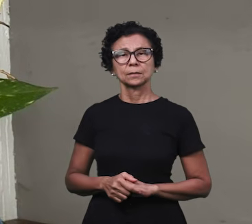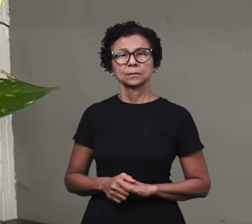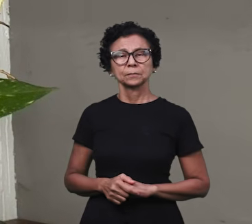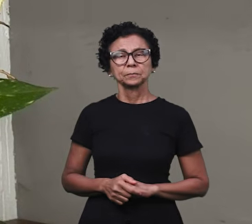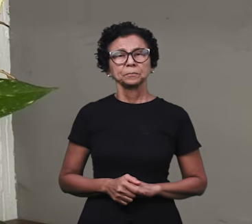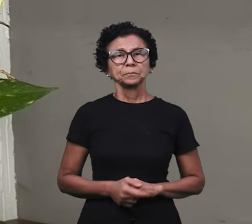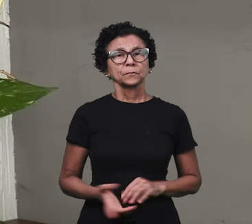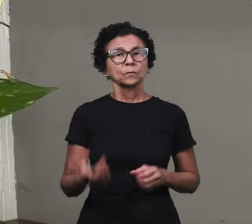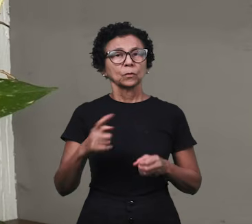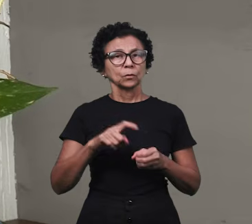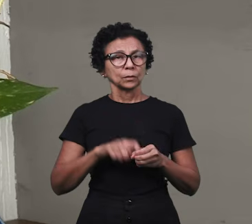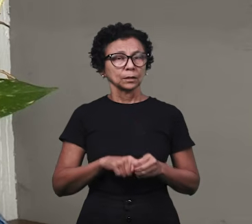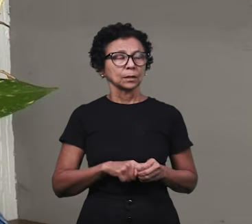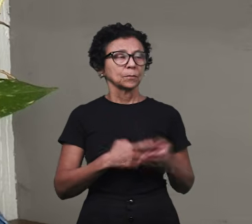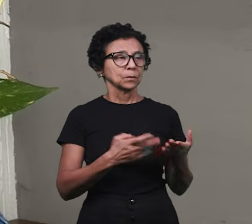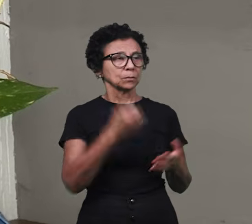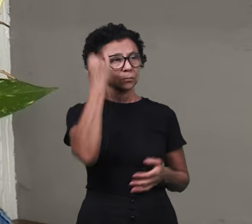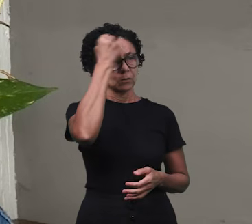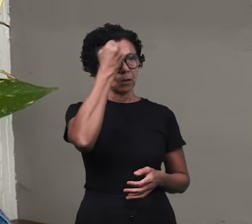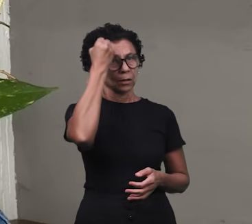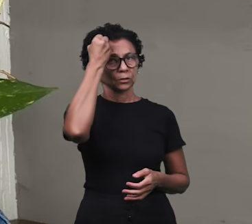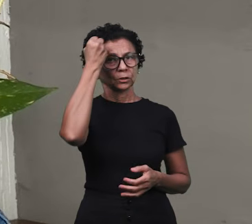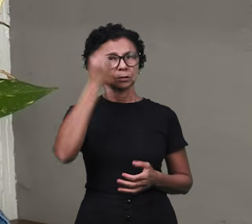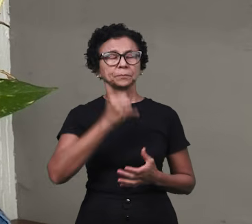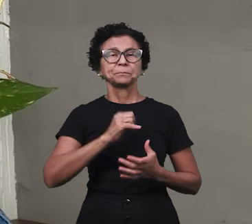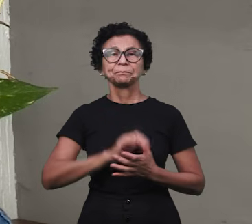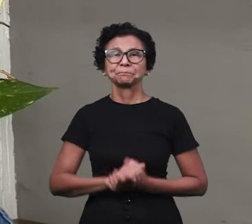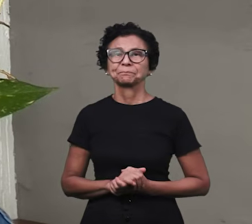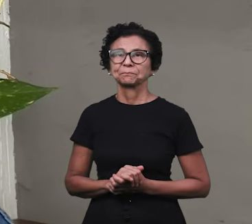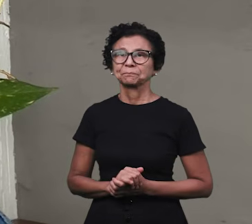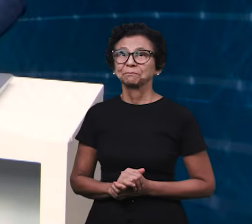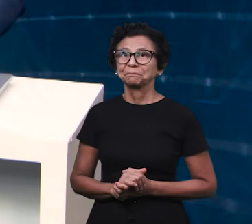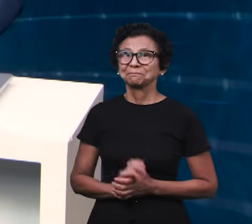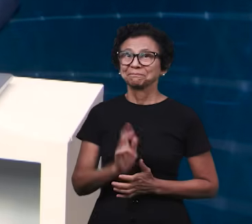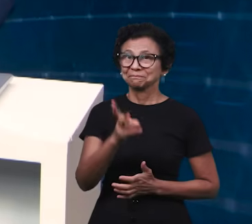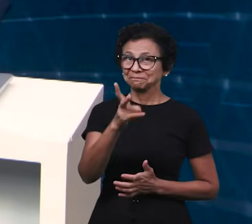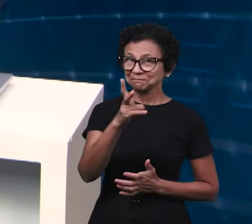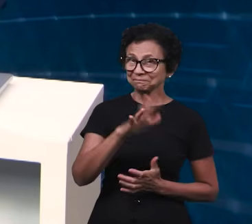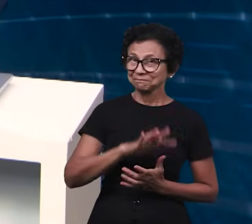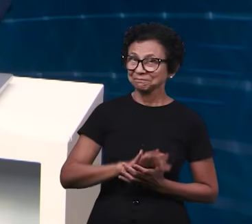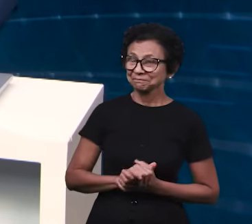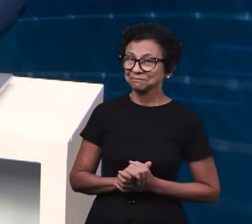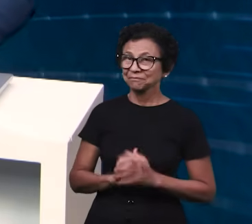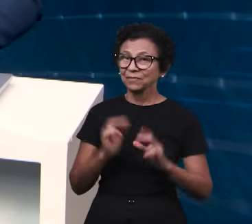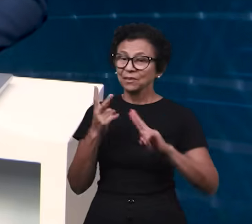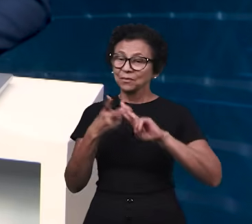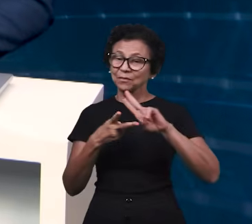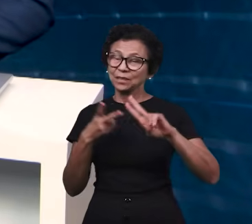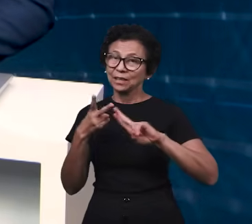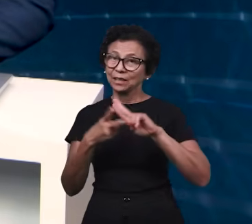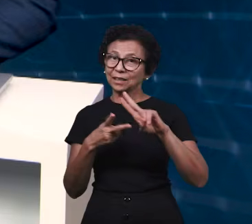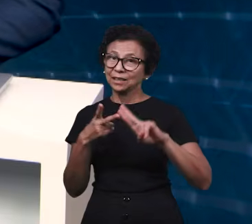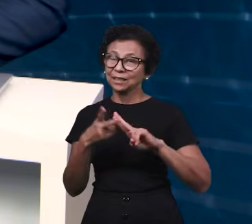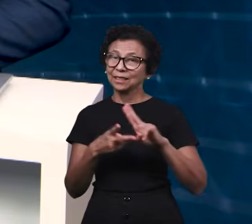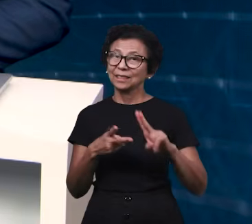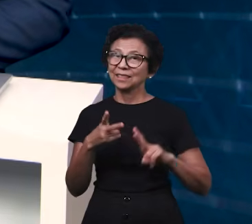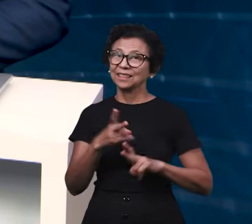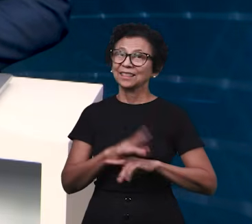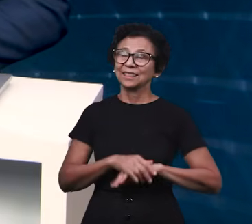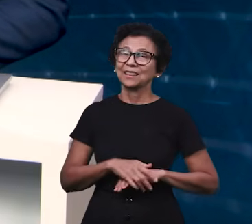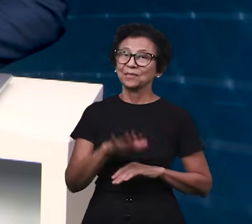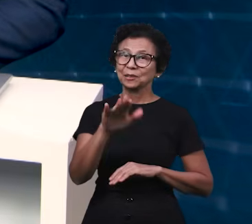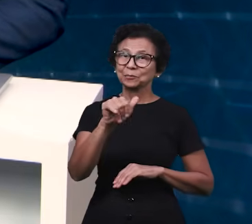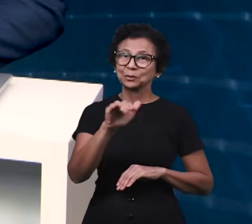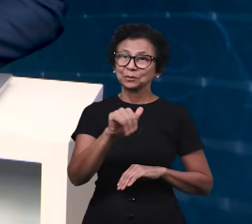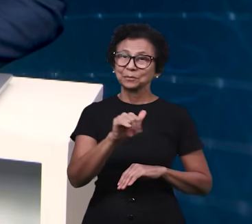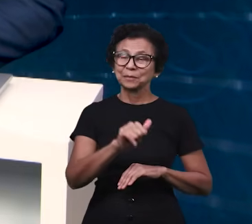meio. Voltamos com você, irmão Jorge. A paz do Senhor. E a gente não para, vamos diretamente agora para Viana, município de Viana,